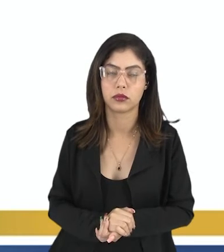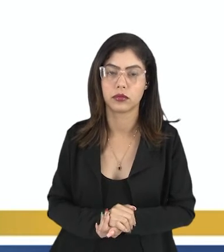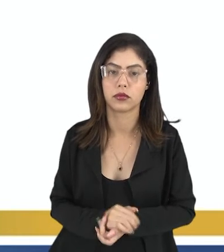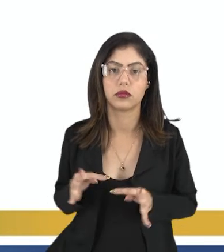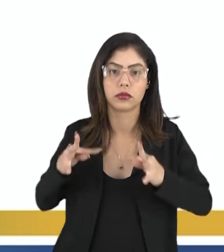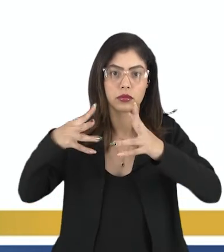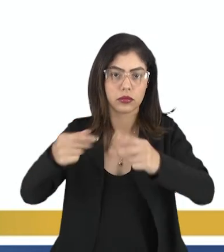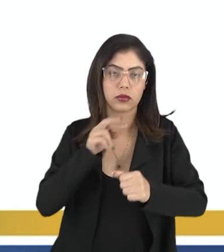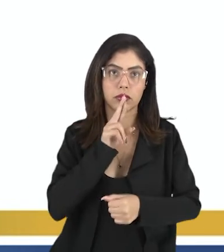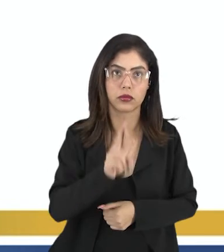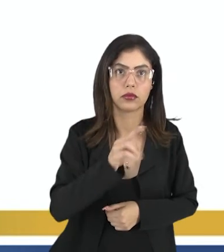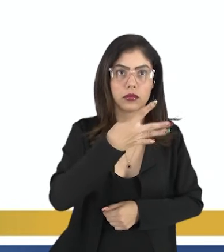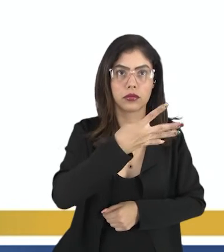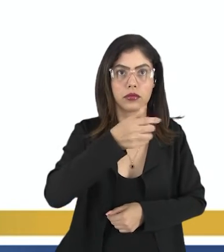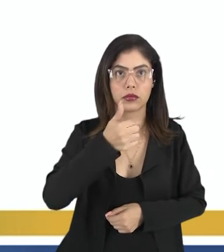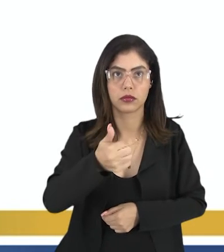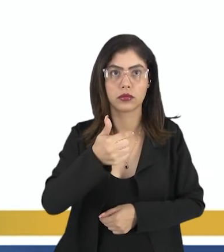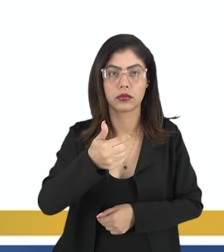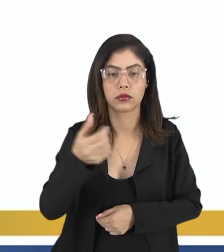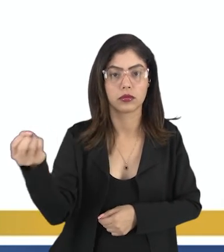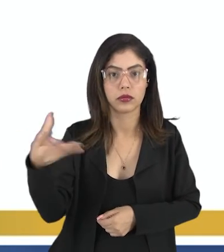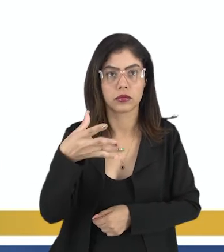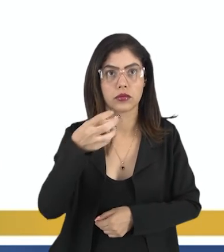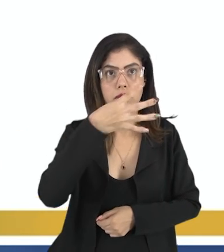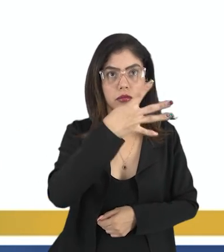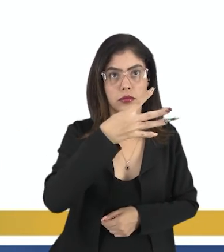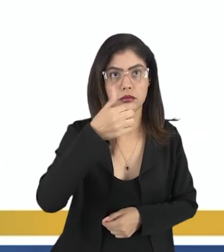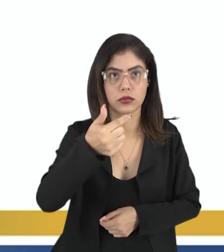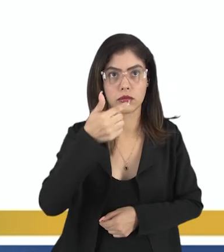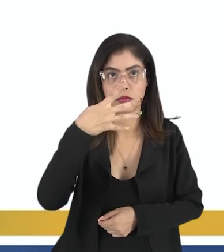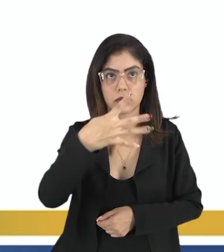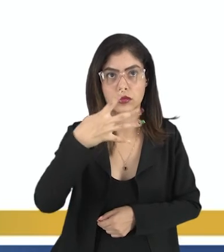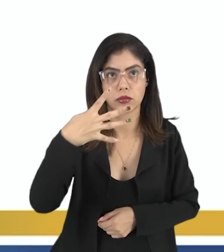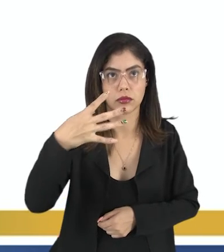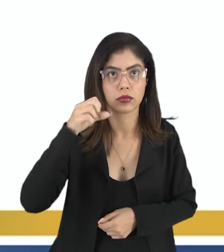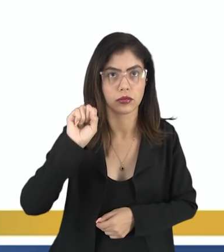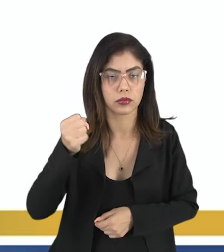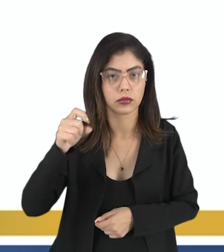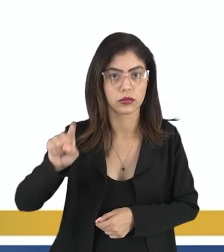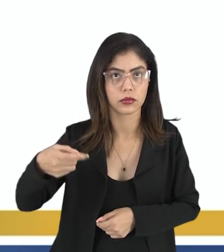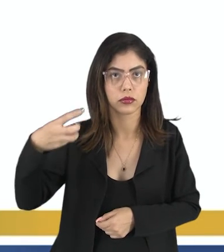832,32, que vai gerar um novo montante de R$